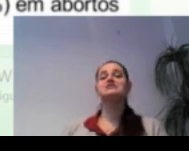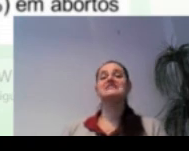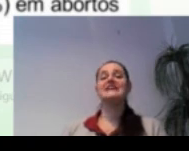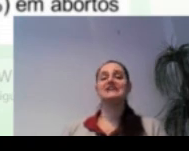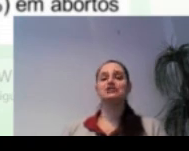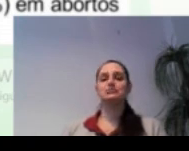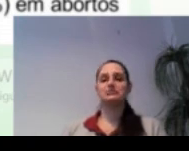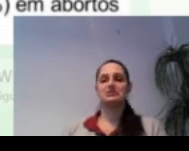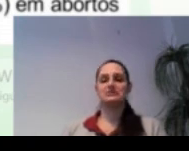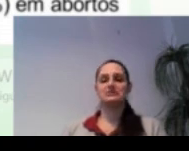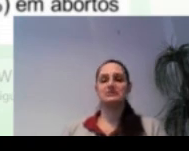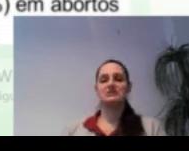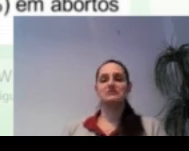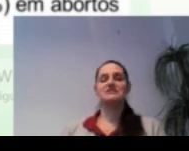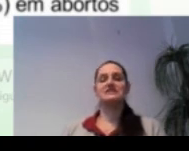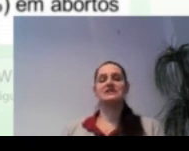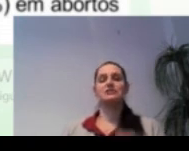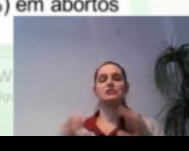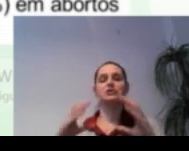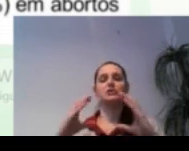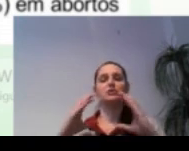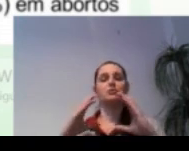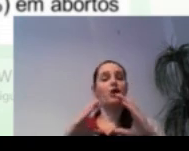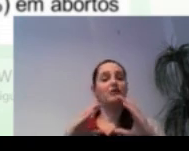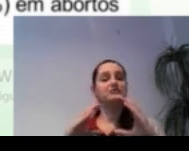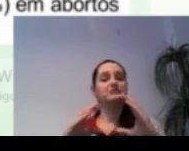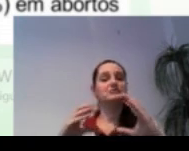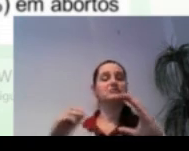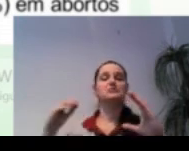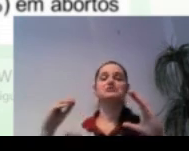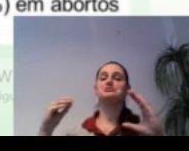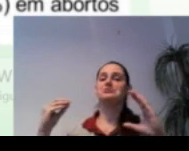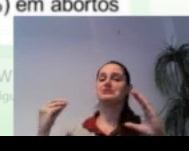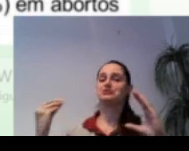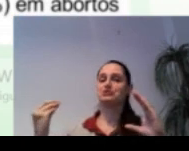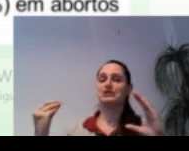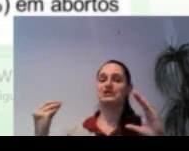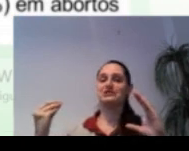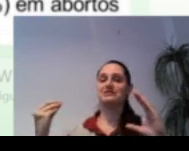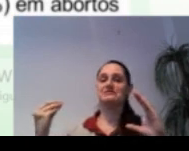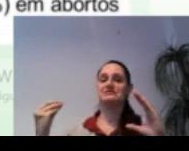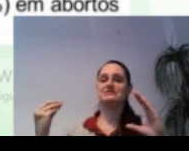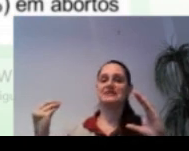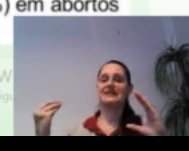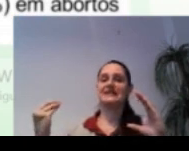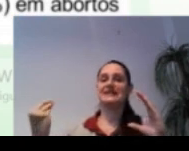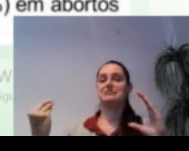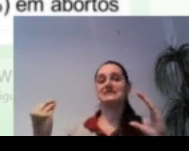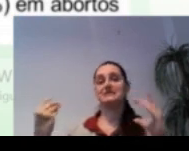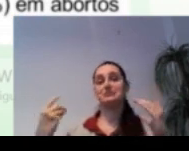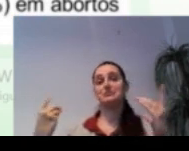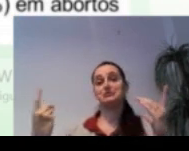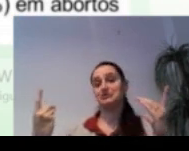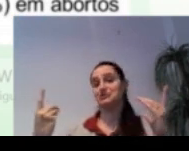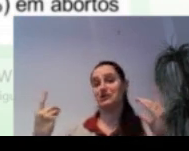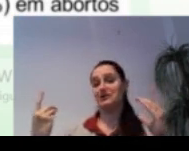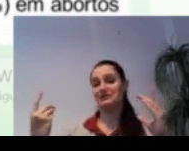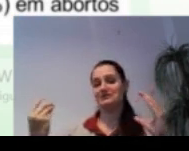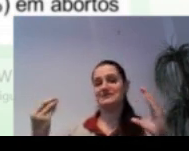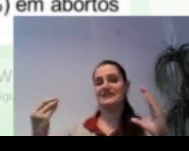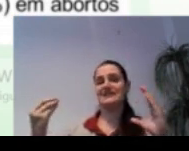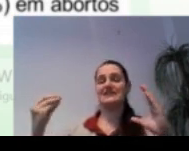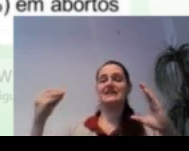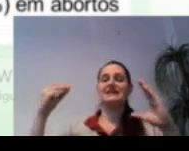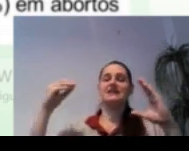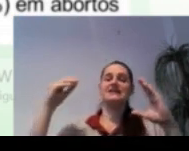acontece nos gêmeos idênticos? Você tem um óvulo e um espermatozoide, tá? Que era para ser uma pessoa